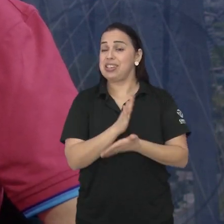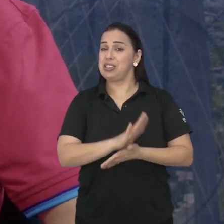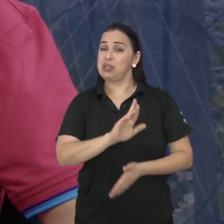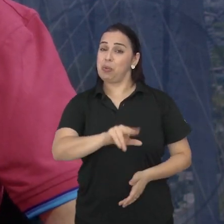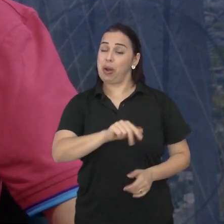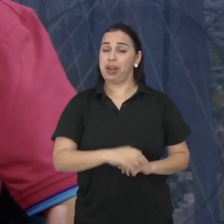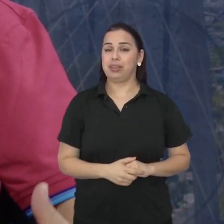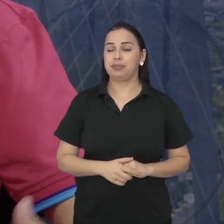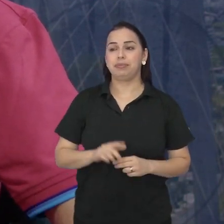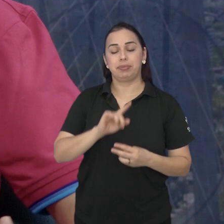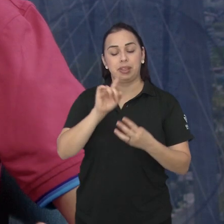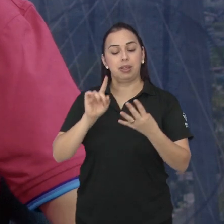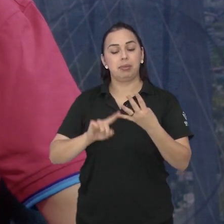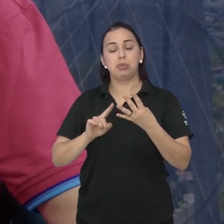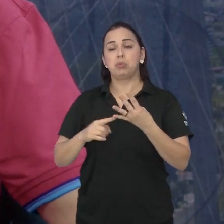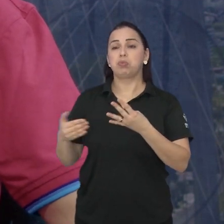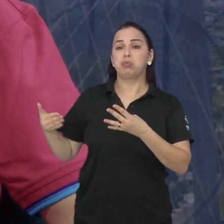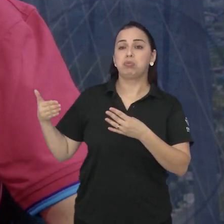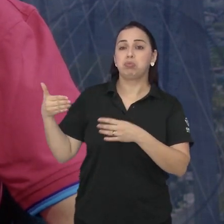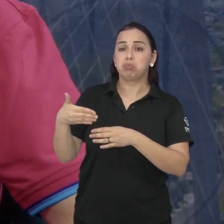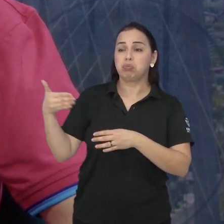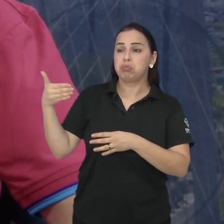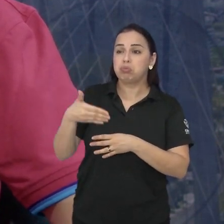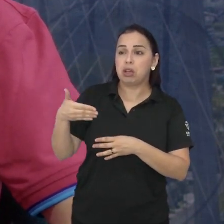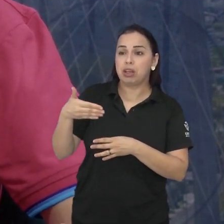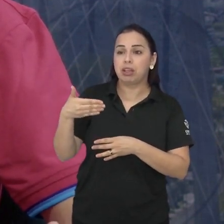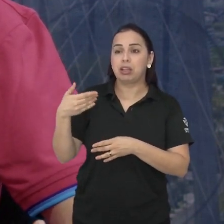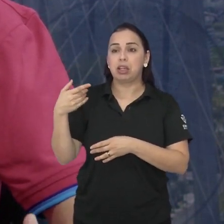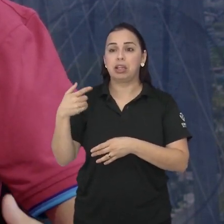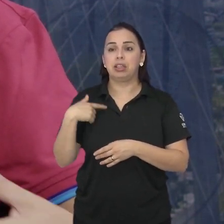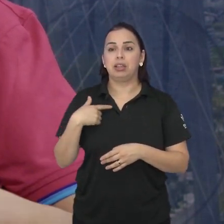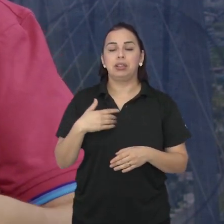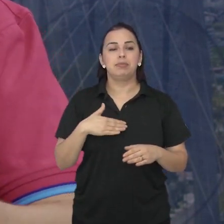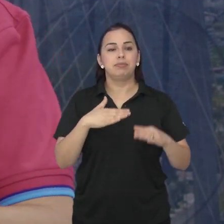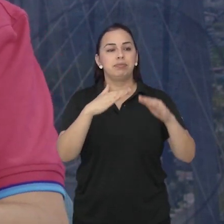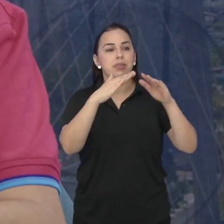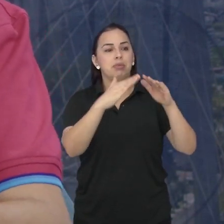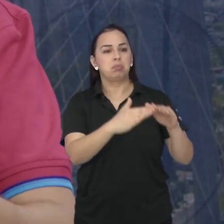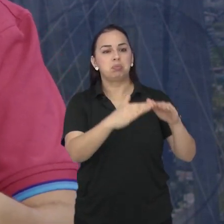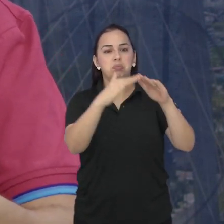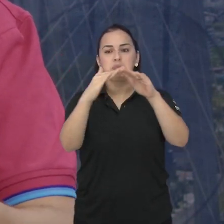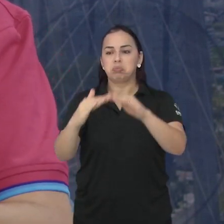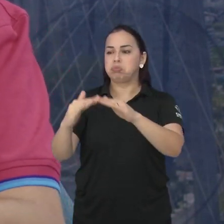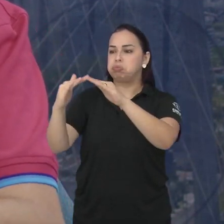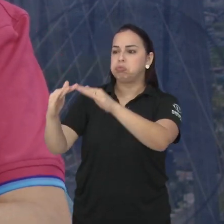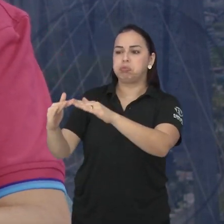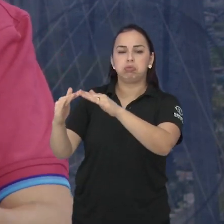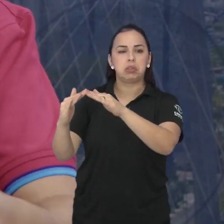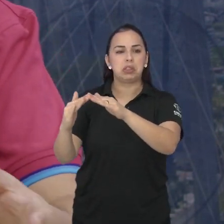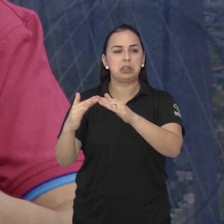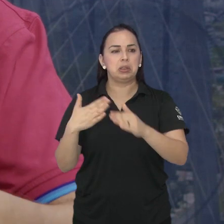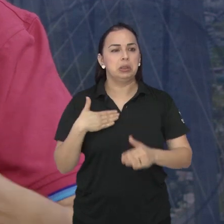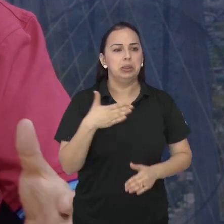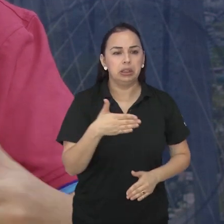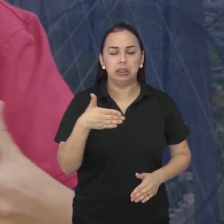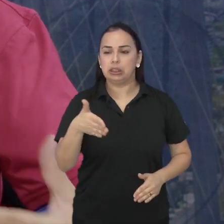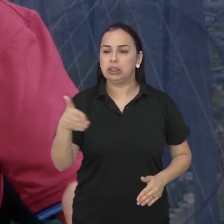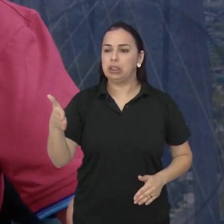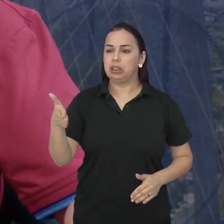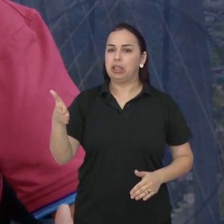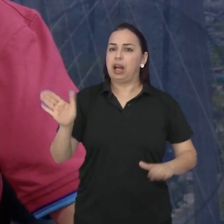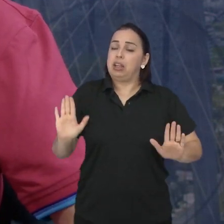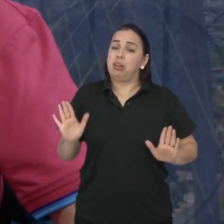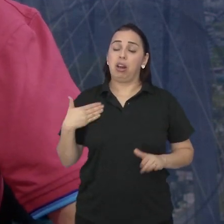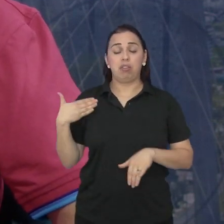na rua. E aquela pessoa que convive na rua, que ela não tem um espaço de pertencimento no cotidiano da vida, no dia a